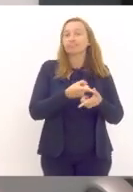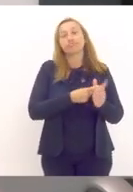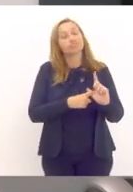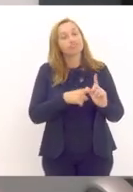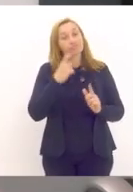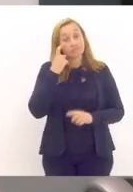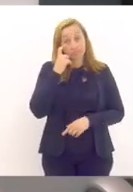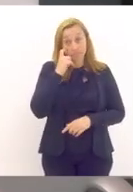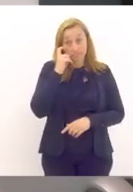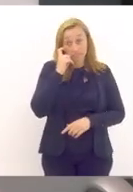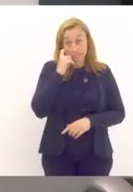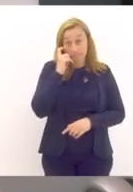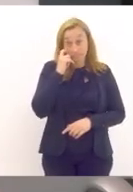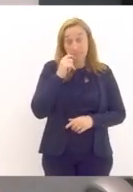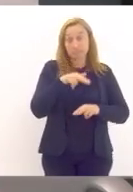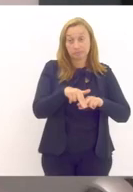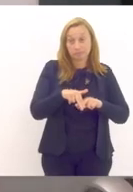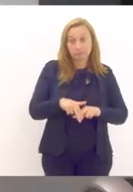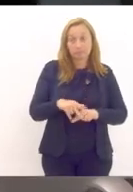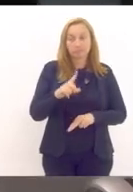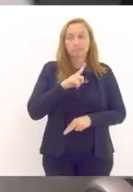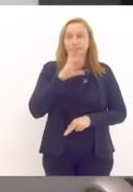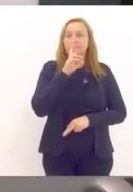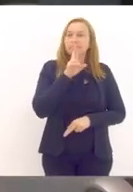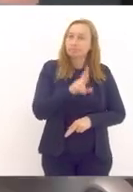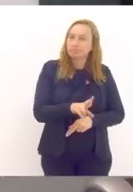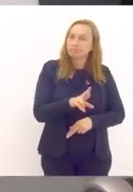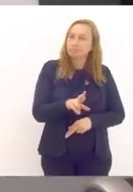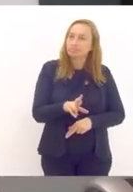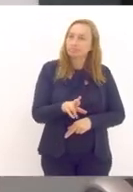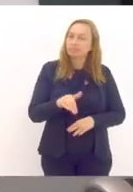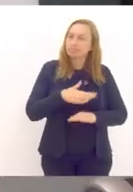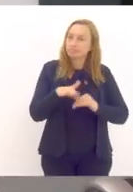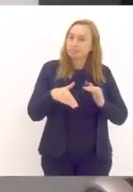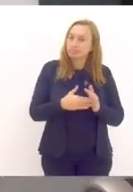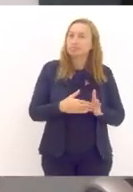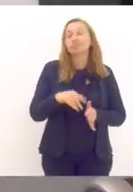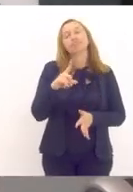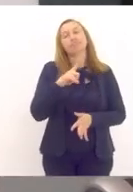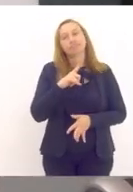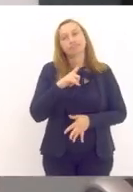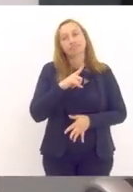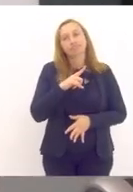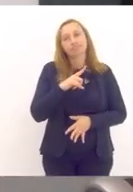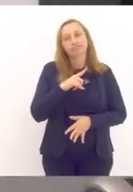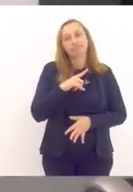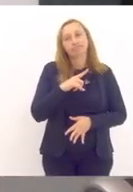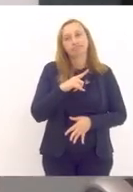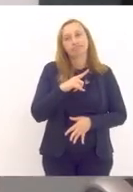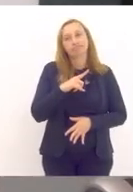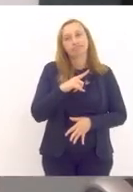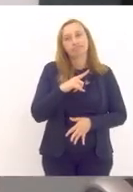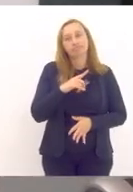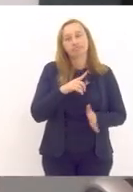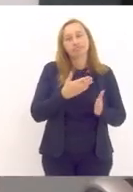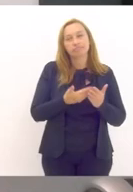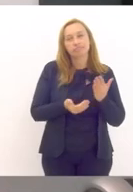isso que, quando tem o resultado nominal, a gente tem um déficit muito alto. Exatamente